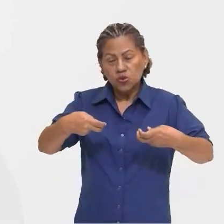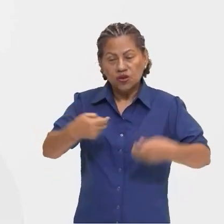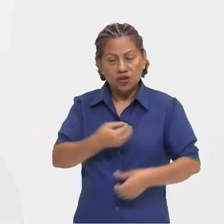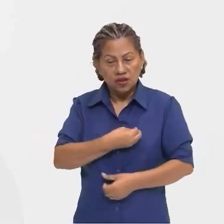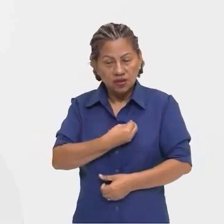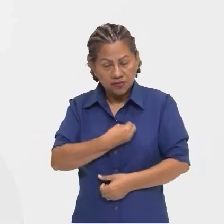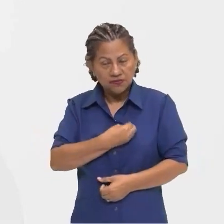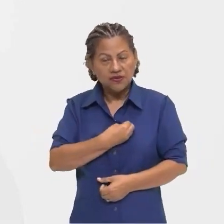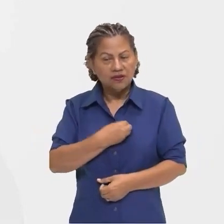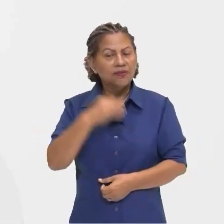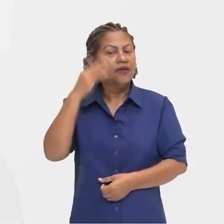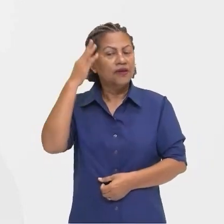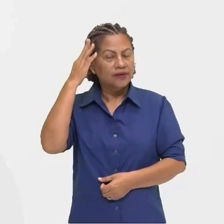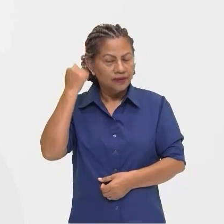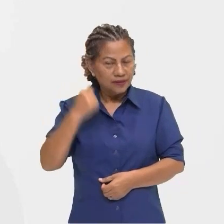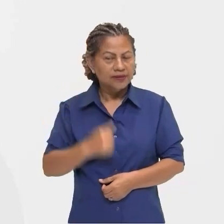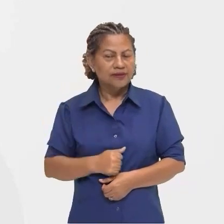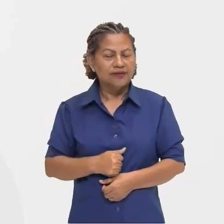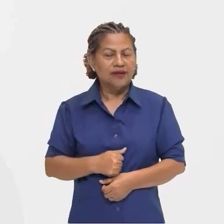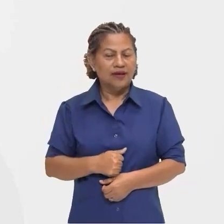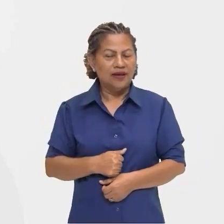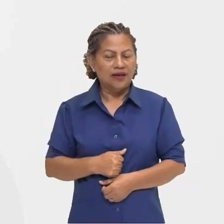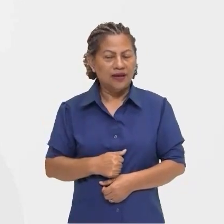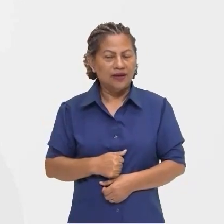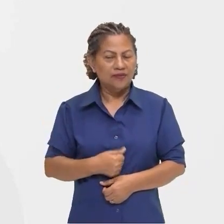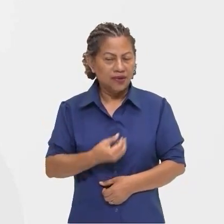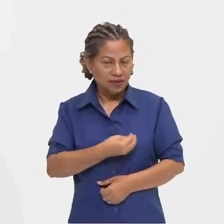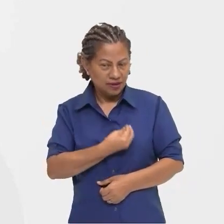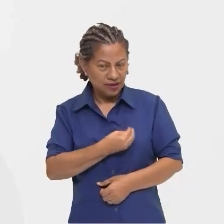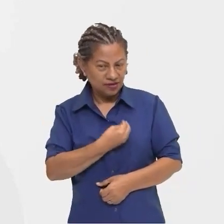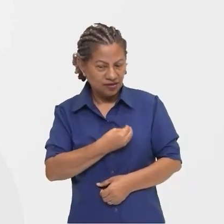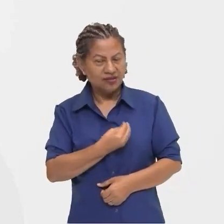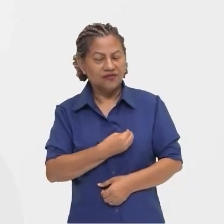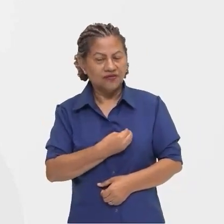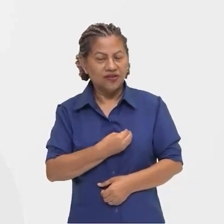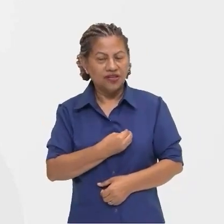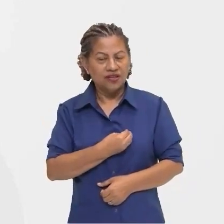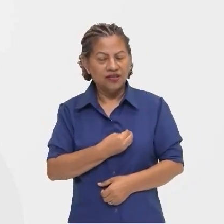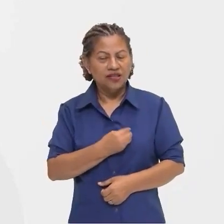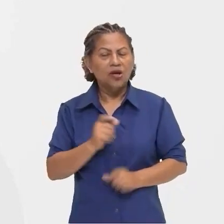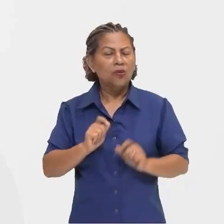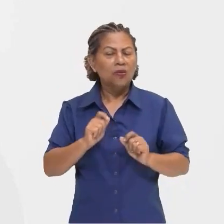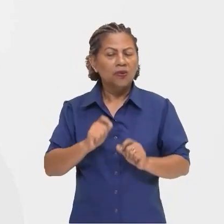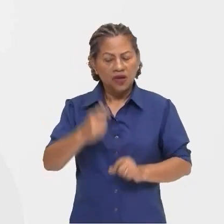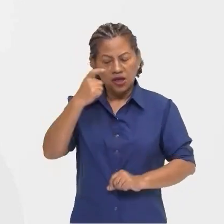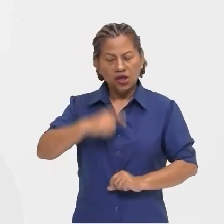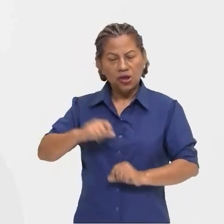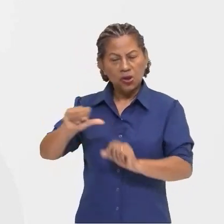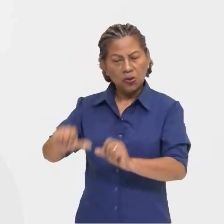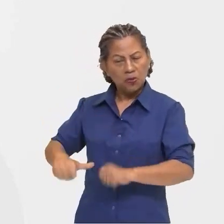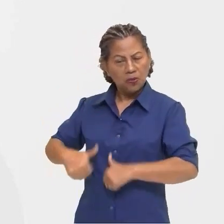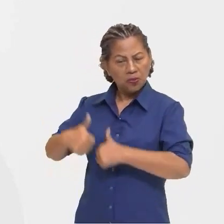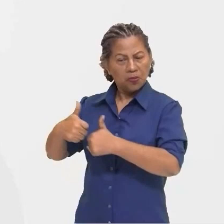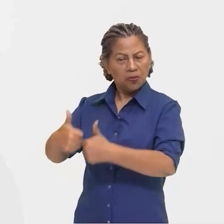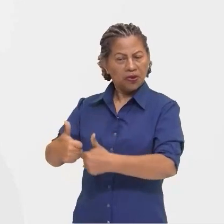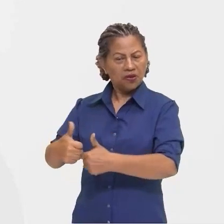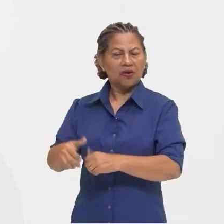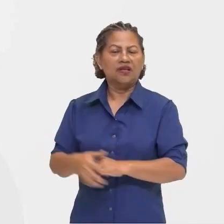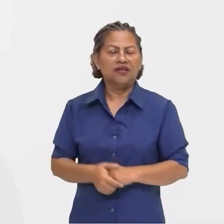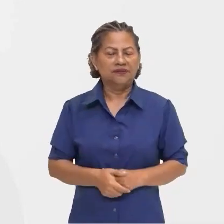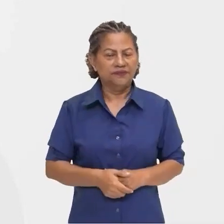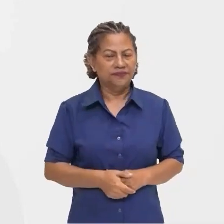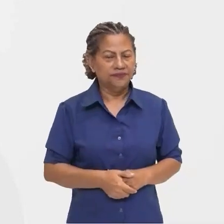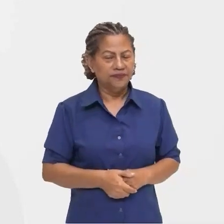gente saiba as nossas qualidades e tente melhorar aquilo que a gente não está tão legal assim. No caso